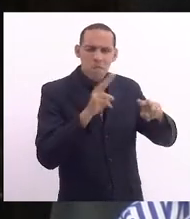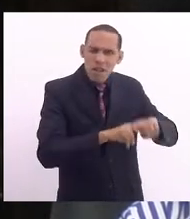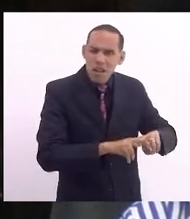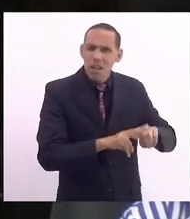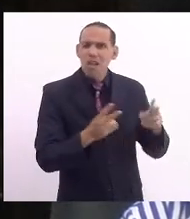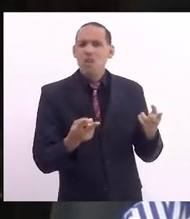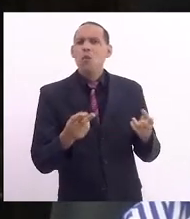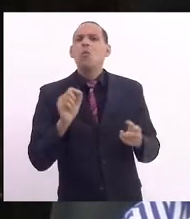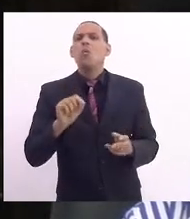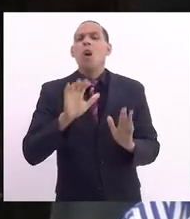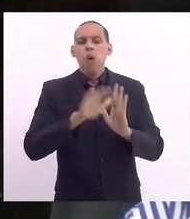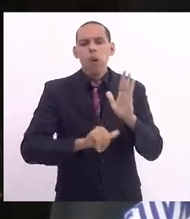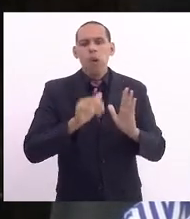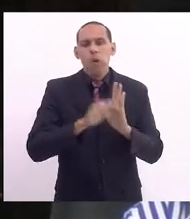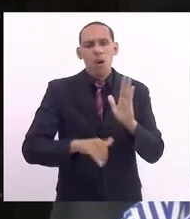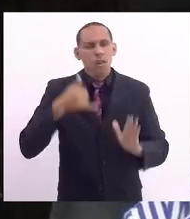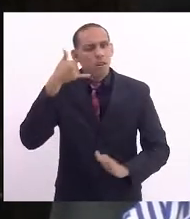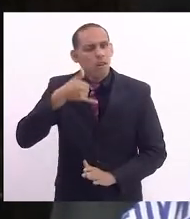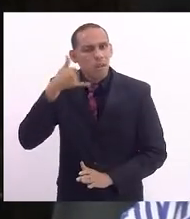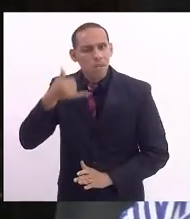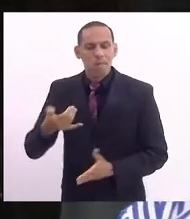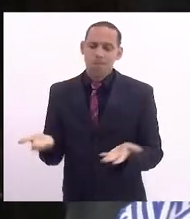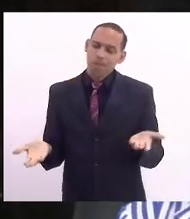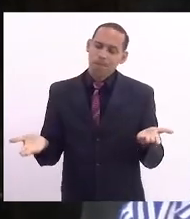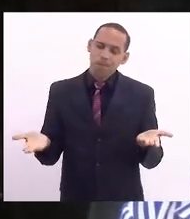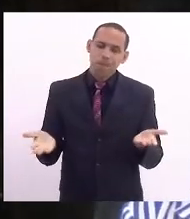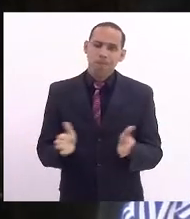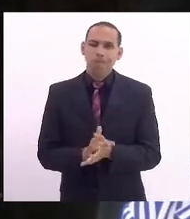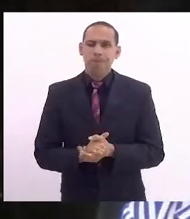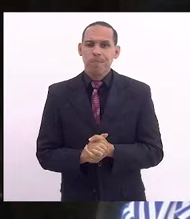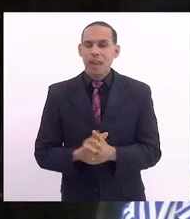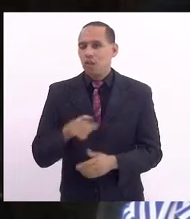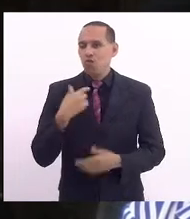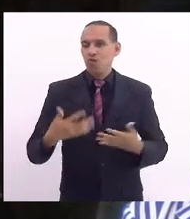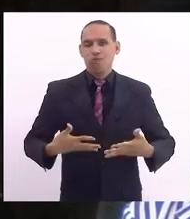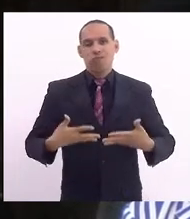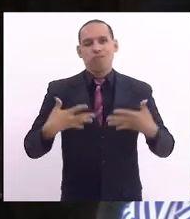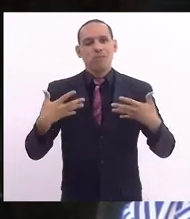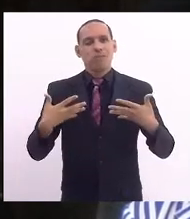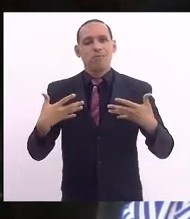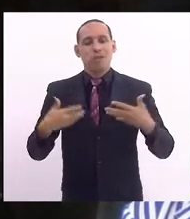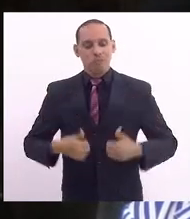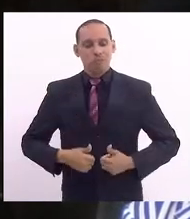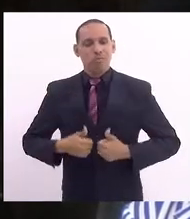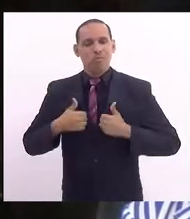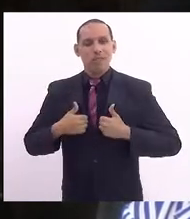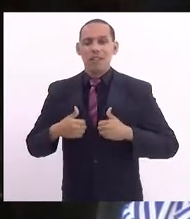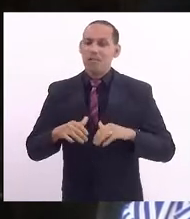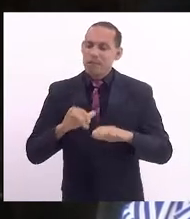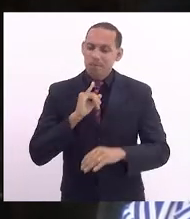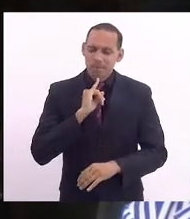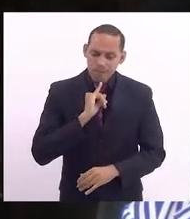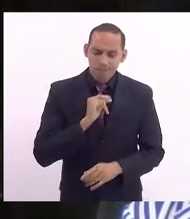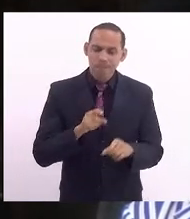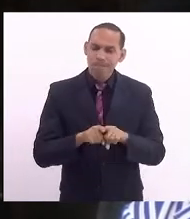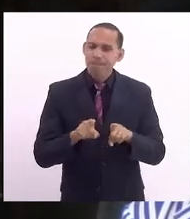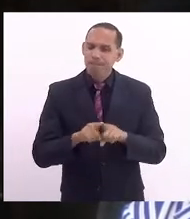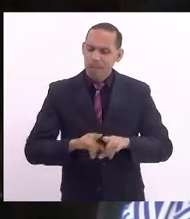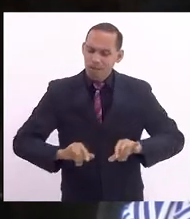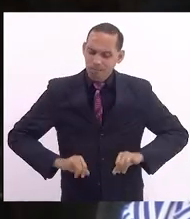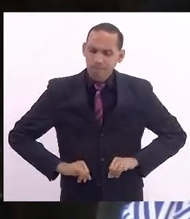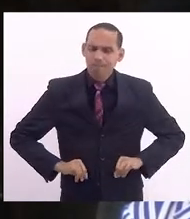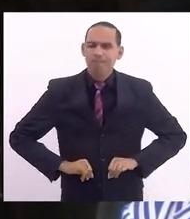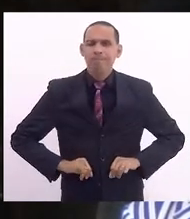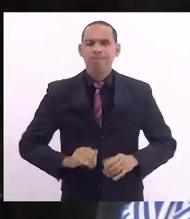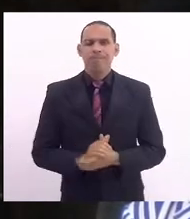de furto de celulares. Então, com muita honra aqui, com muito orgulho, mas infelizmente também com muito